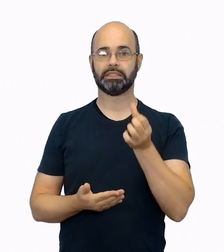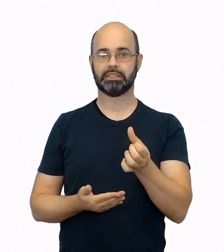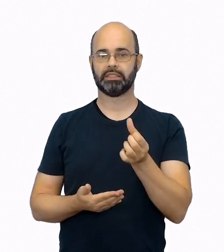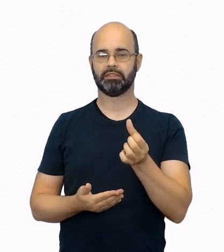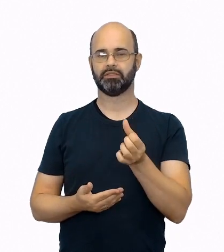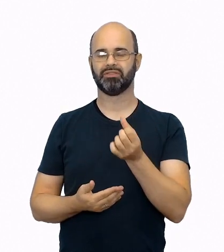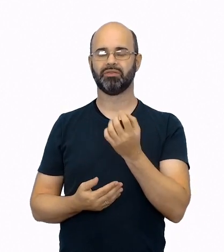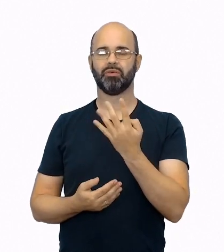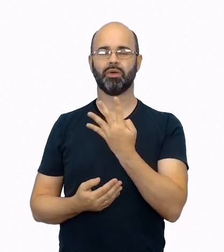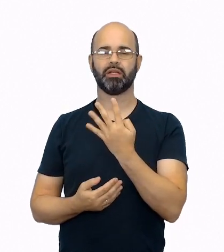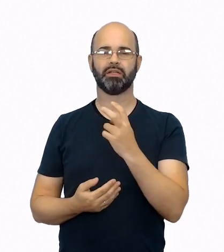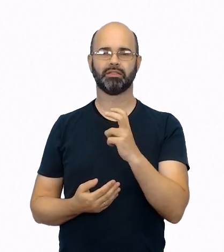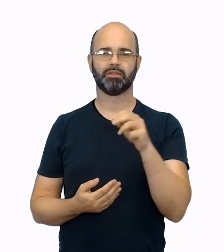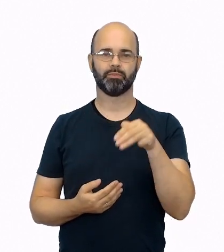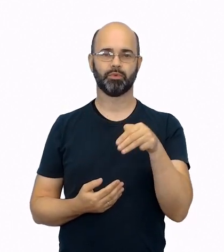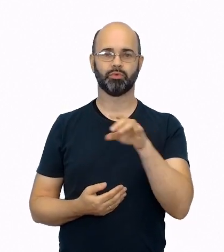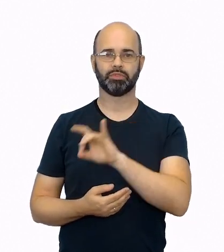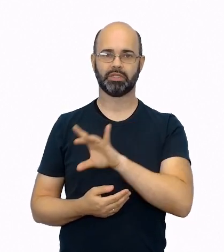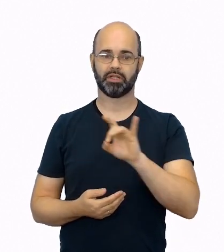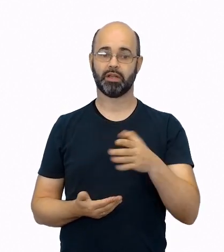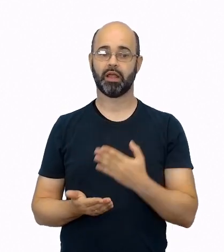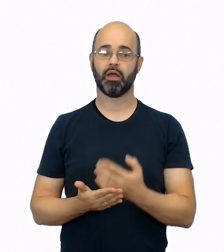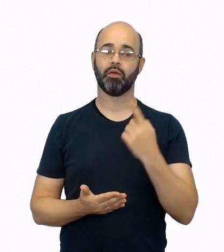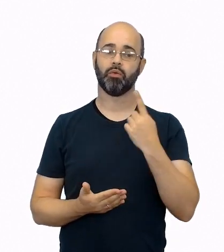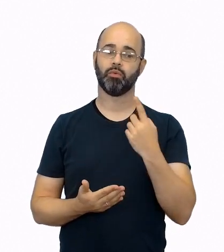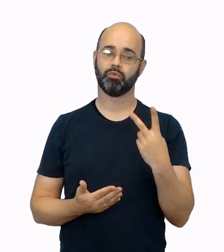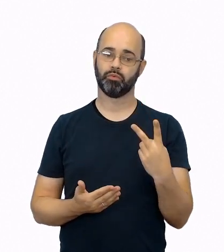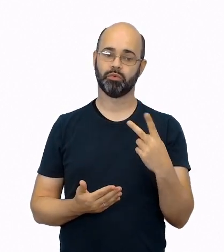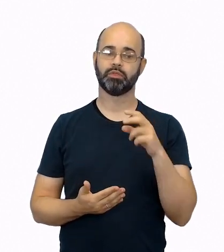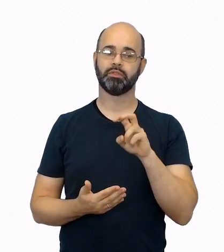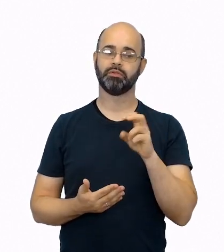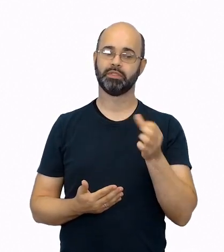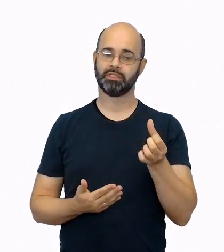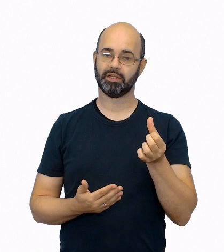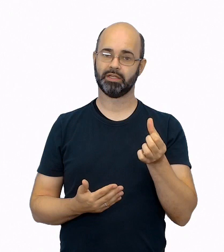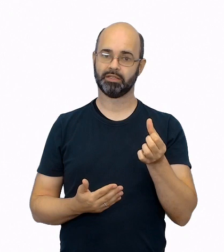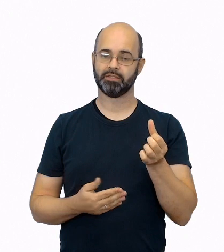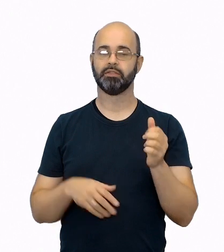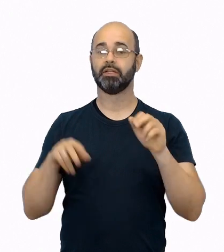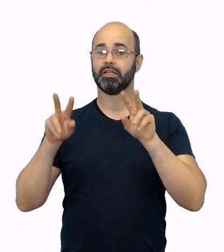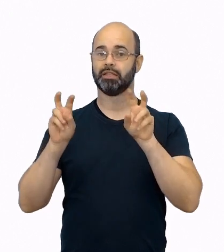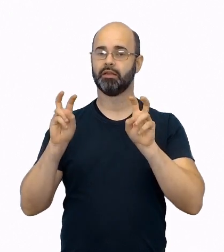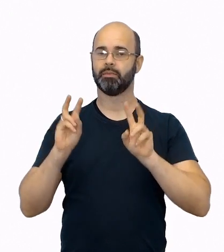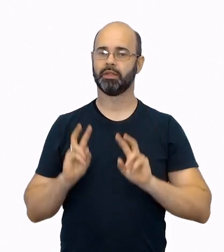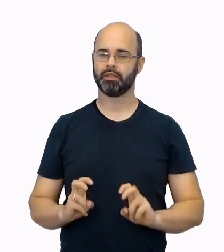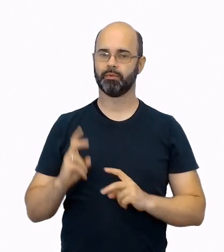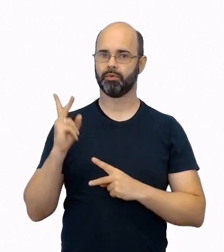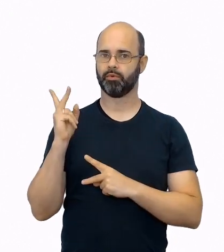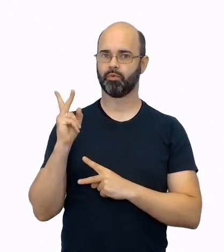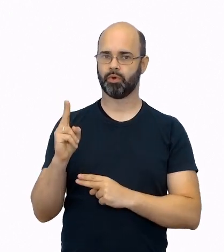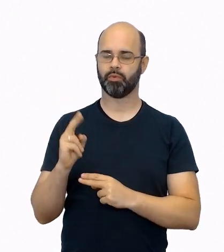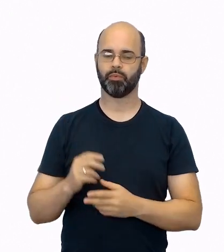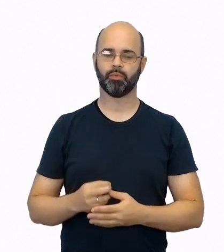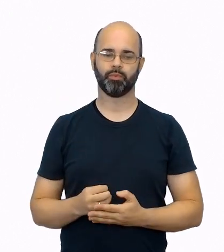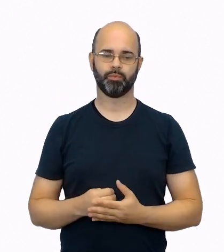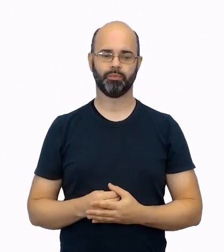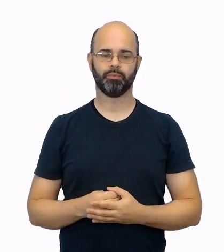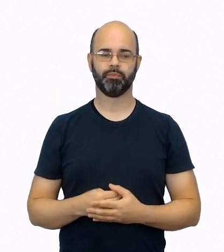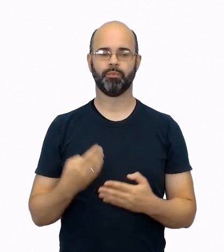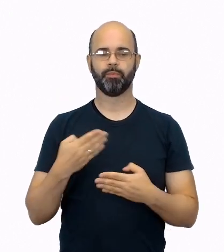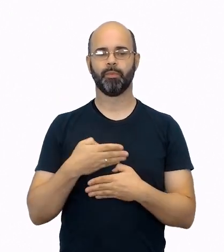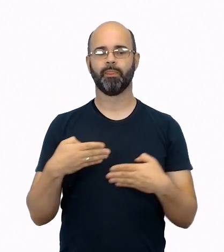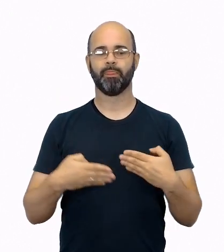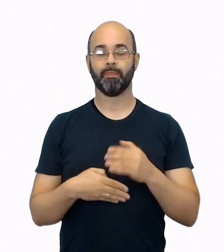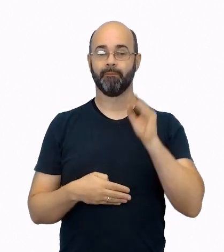45 minutos, sendo que as aulas 1 e 2, 5 e 6 vão trabalhar com a mesma temática. E nesse slide, né,